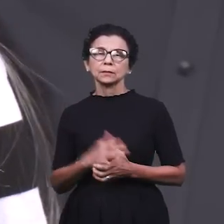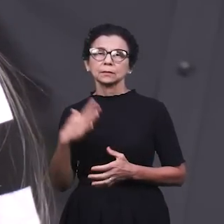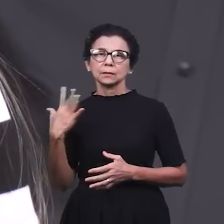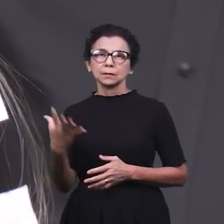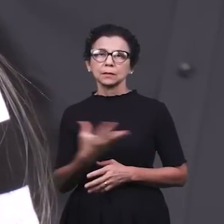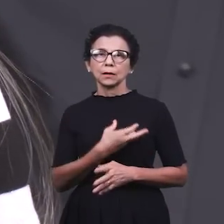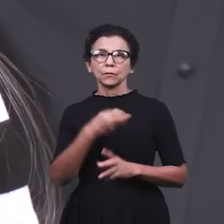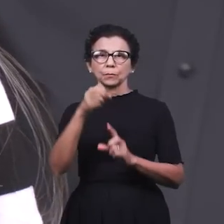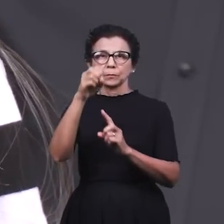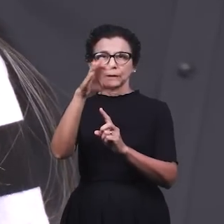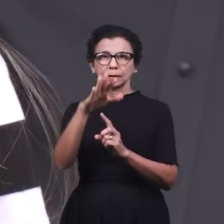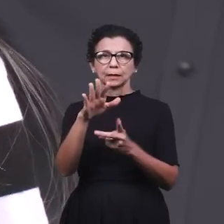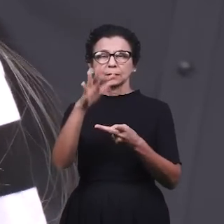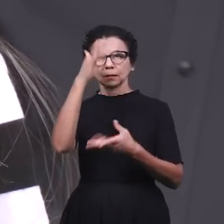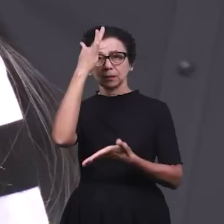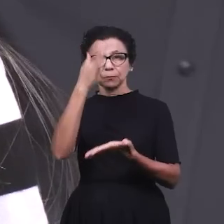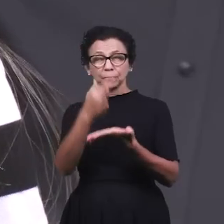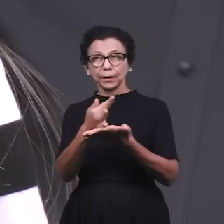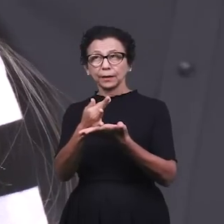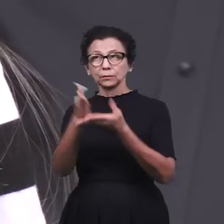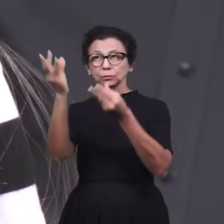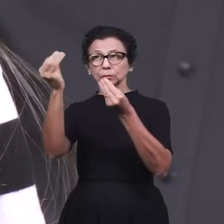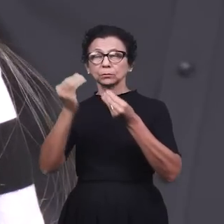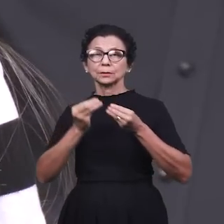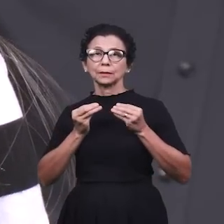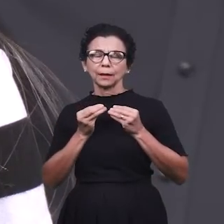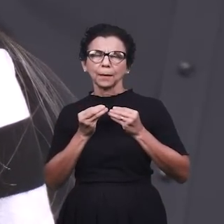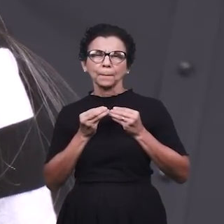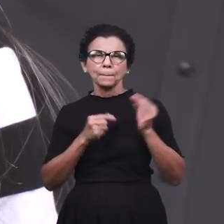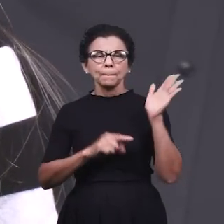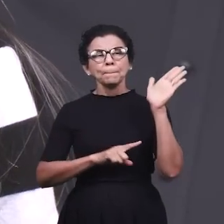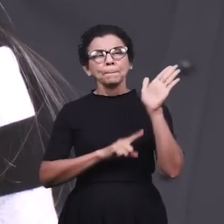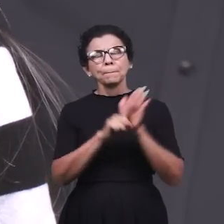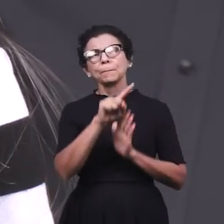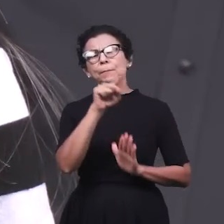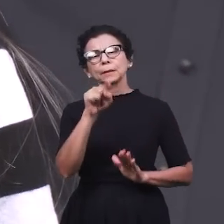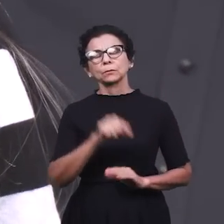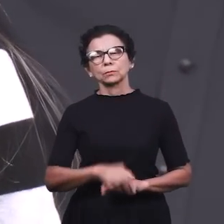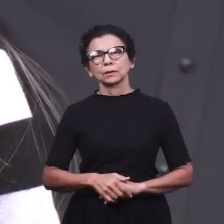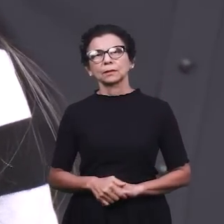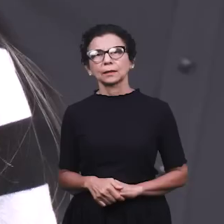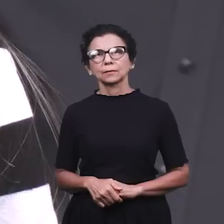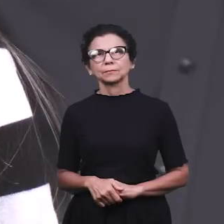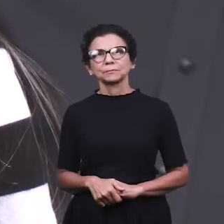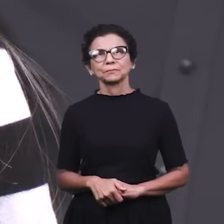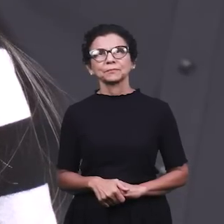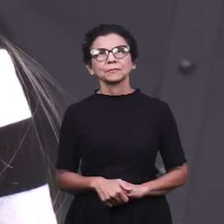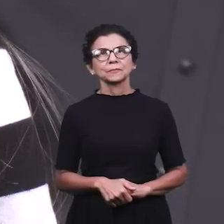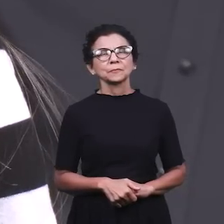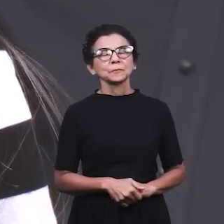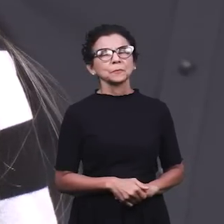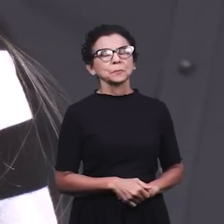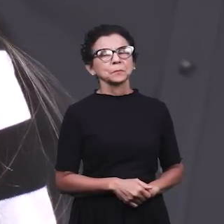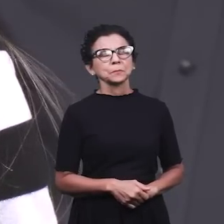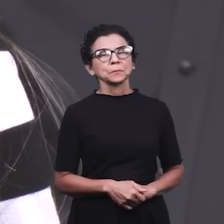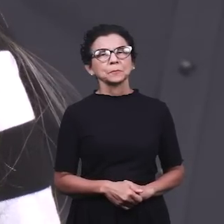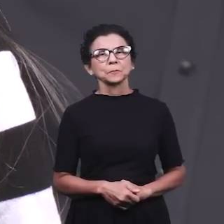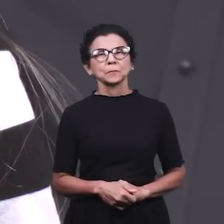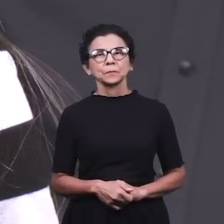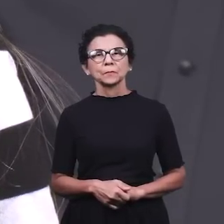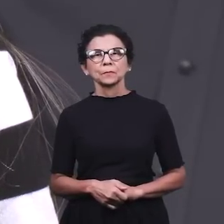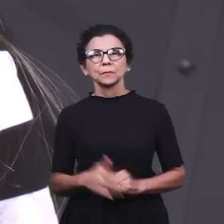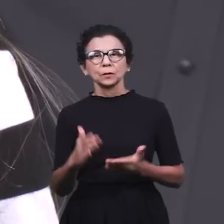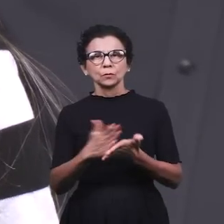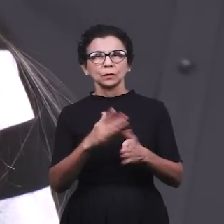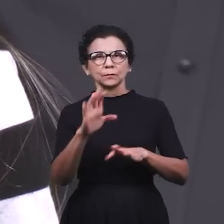graça mediante a fé, nós também recebemos essa fé. Mas a minha pergunta é, há alguma diferença entre a fé que